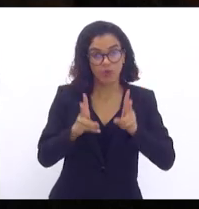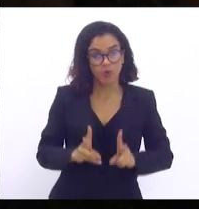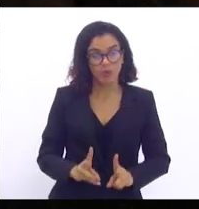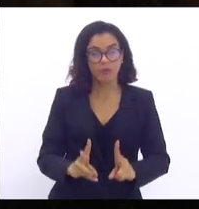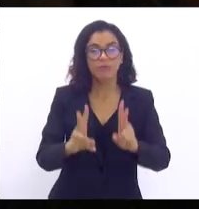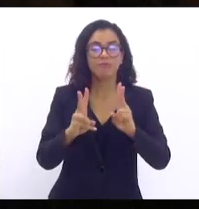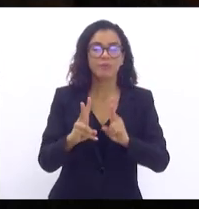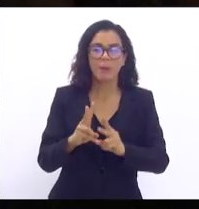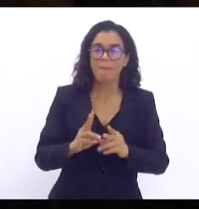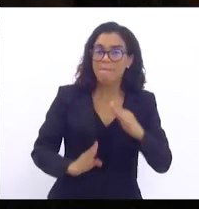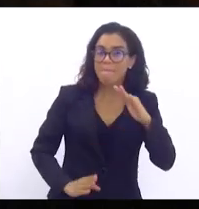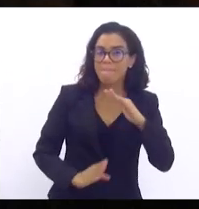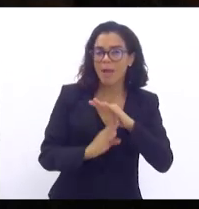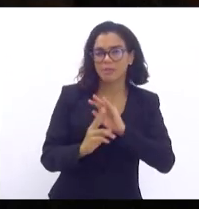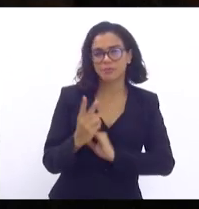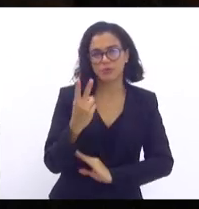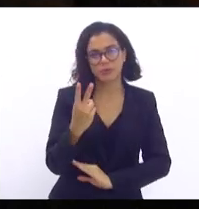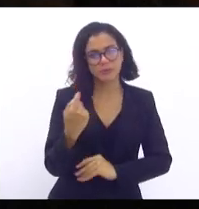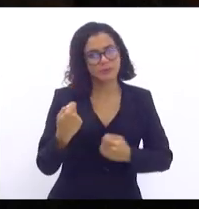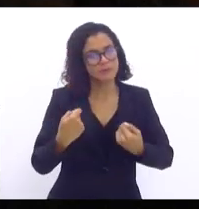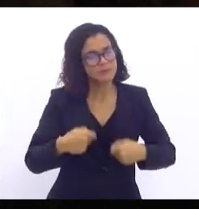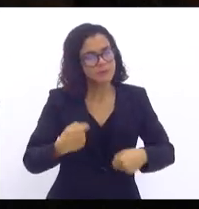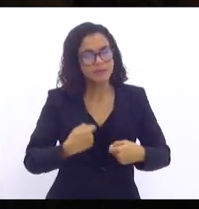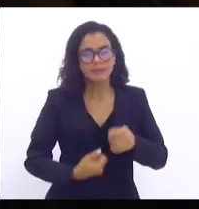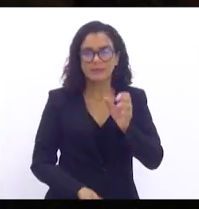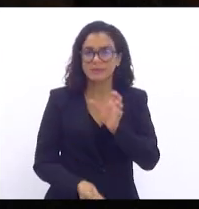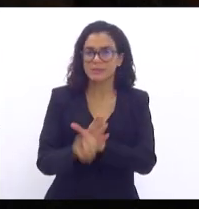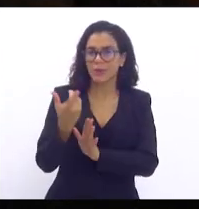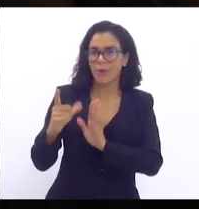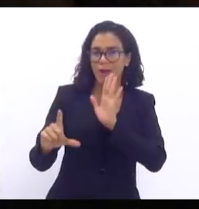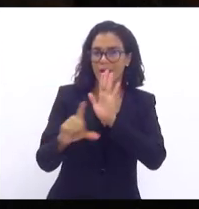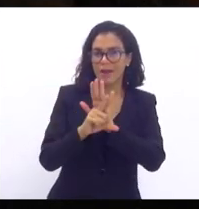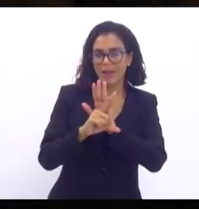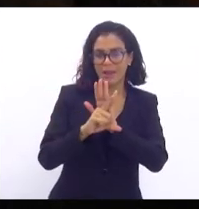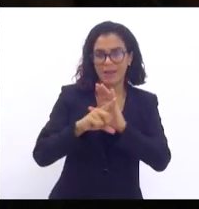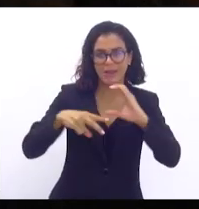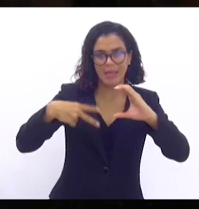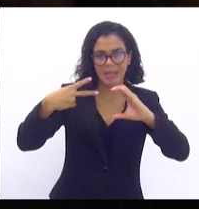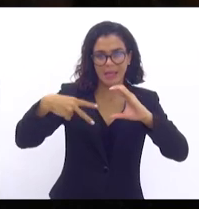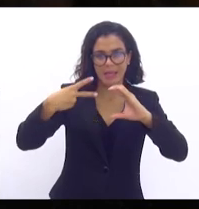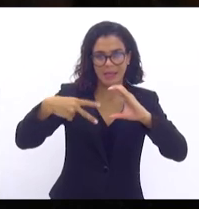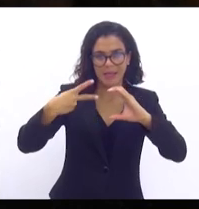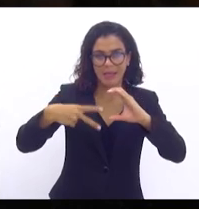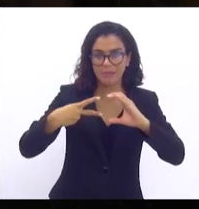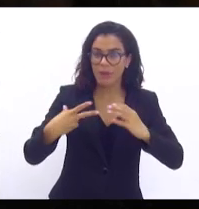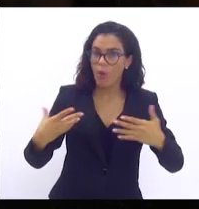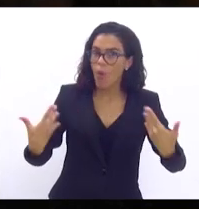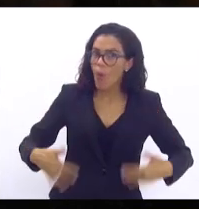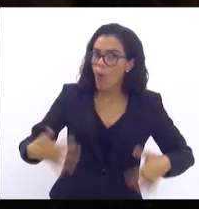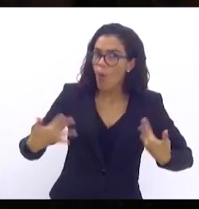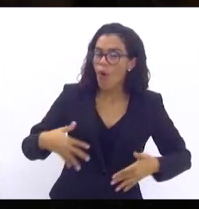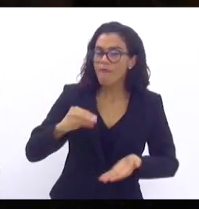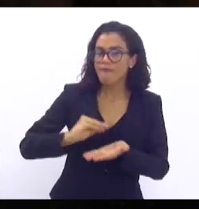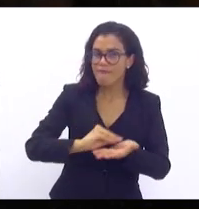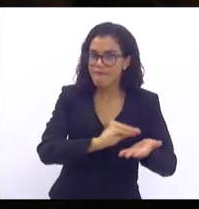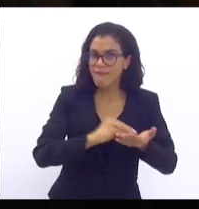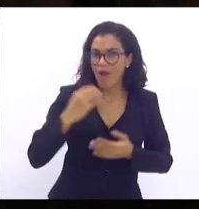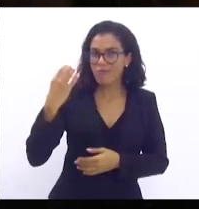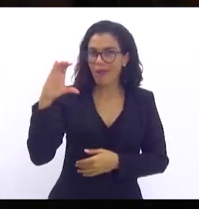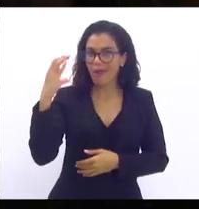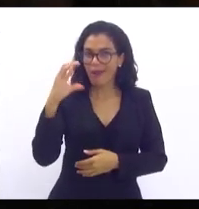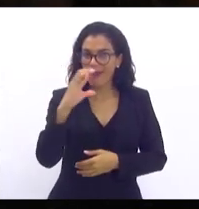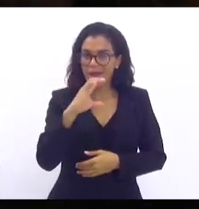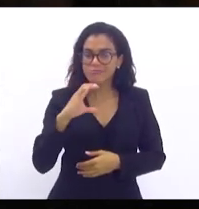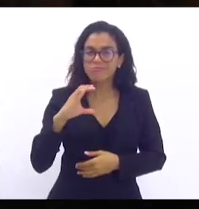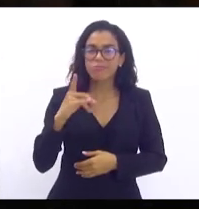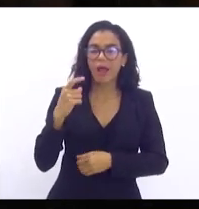no máximo dois. Tem que fazer uma lei lá na Câmara, porque haja creche para ser construída ao longo dos